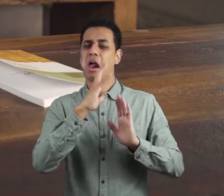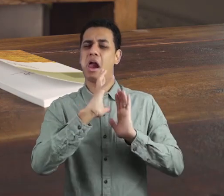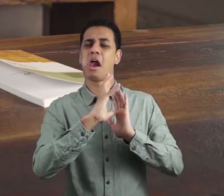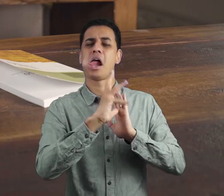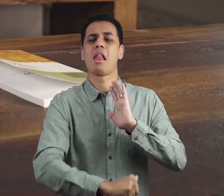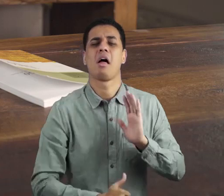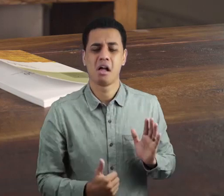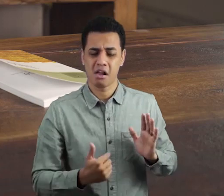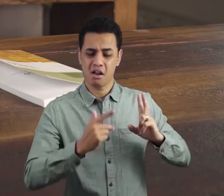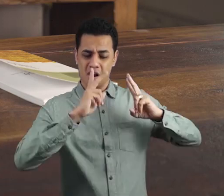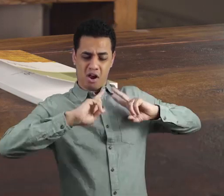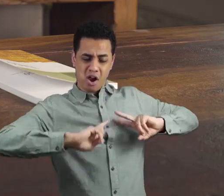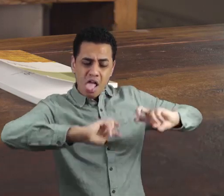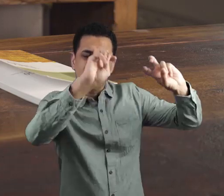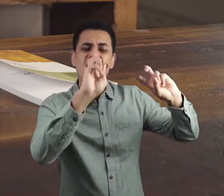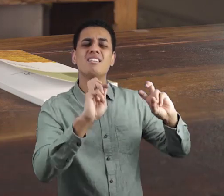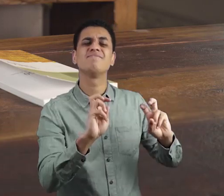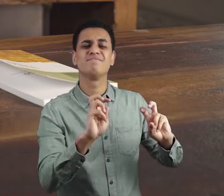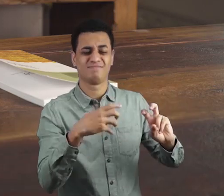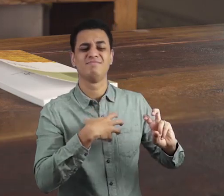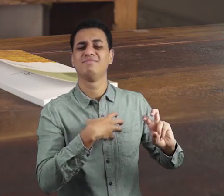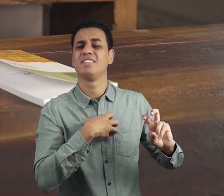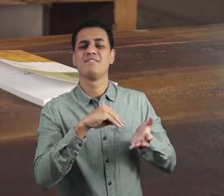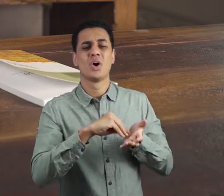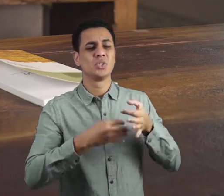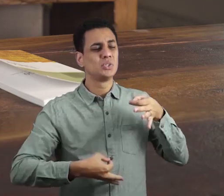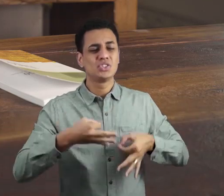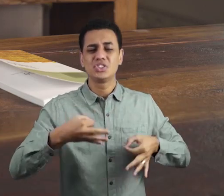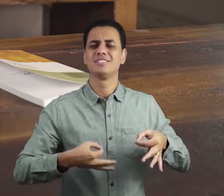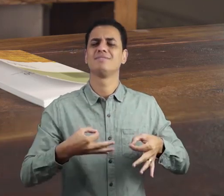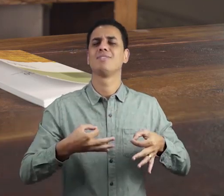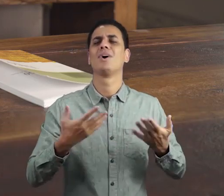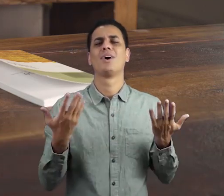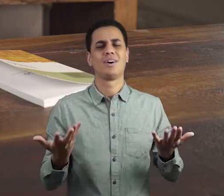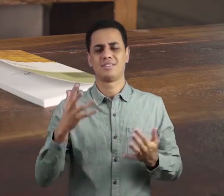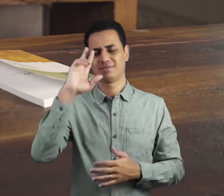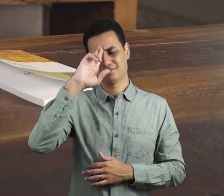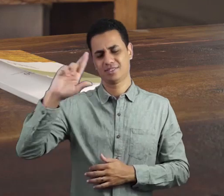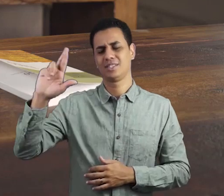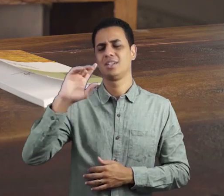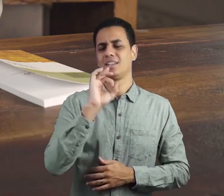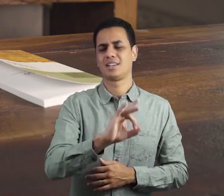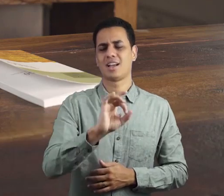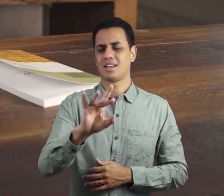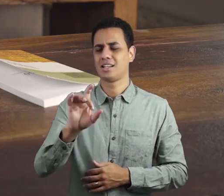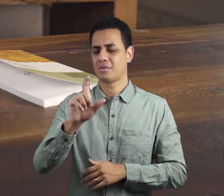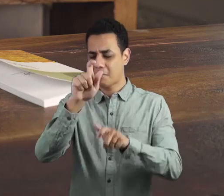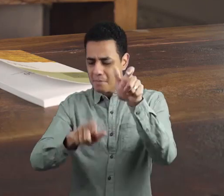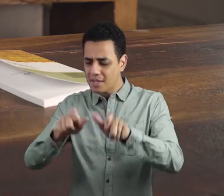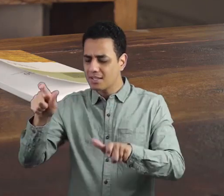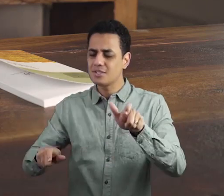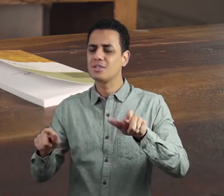orem ao Senhor, que creiam que o Senhor virá. Ó Deus, que eles sejam pacientes e perseverem. E que, ó Deus, este